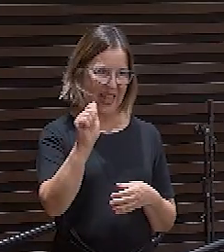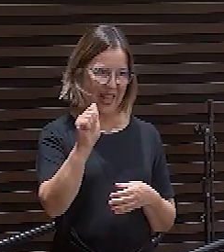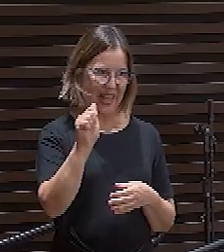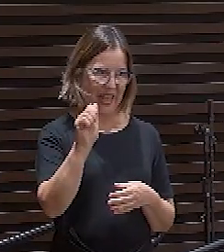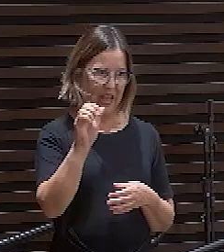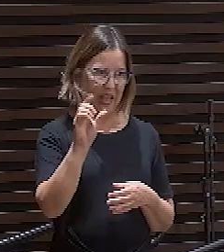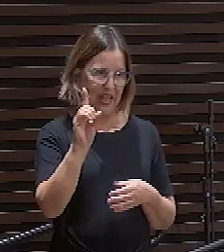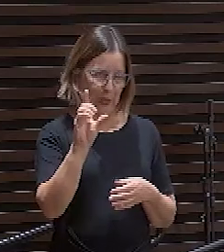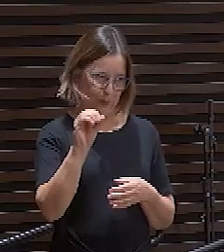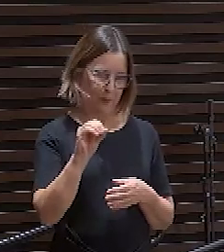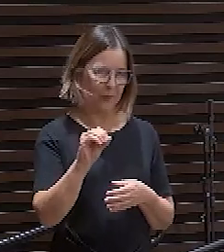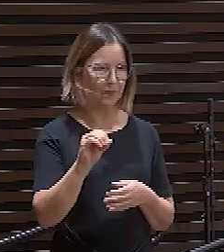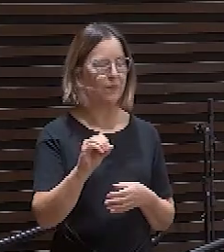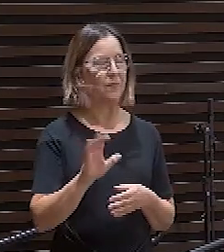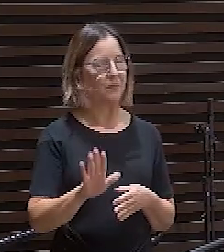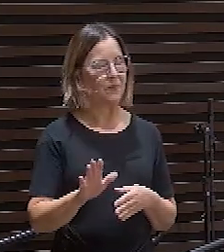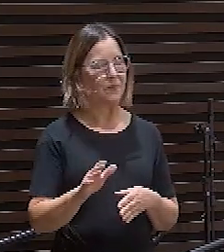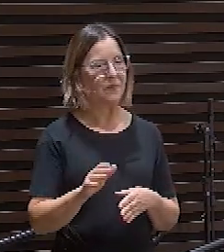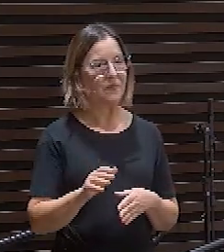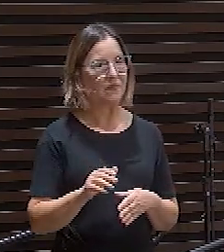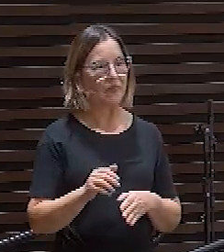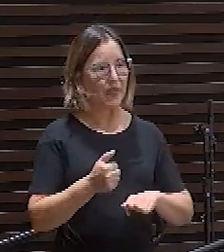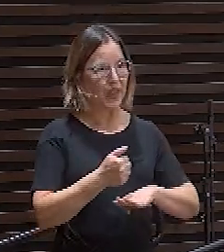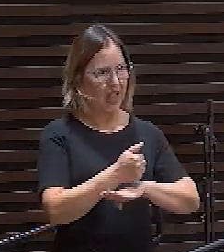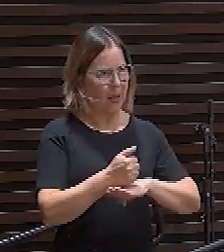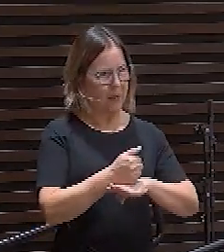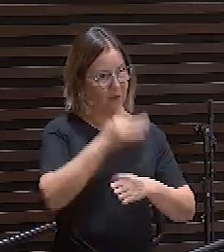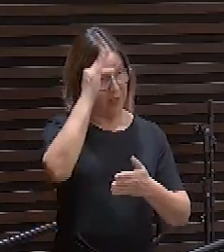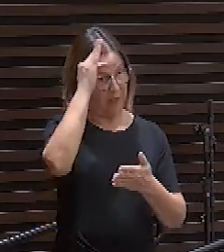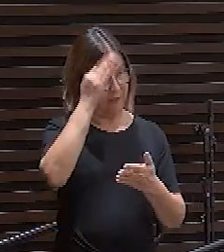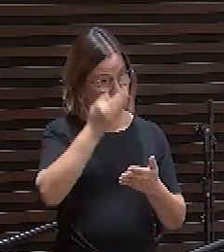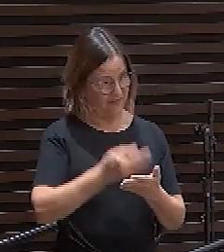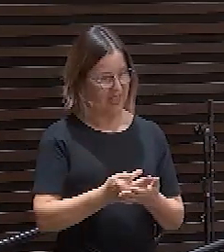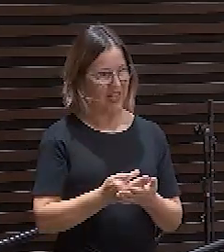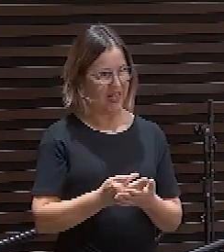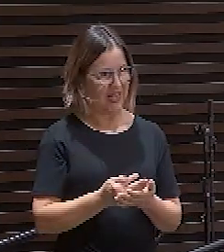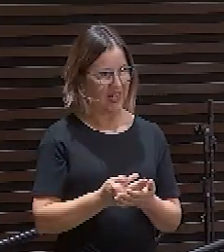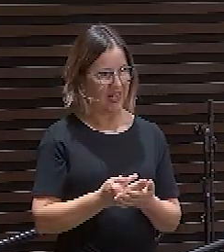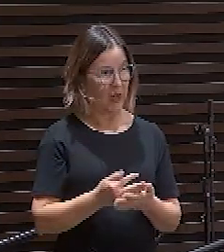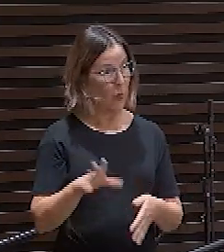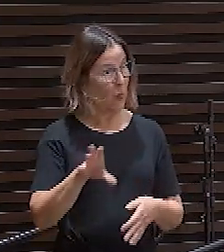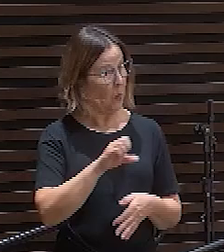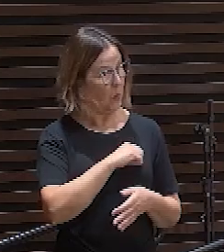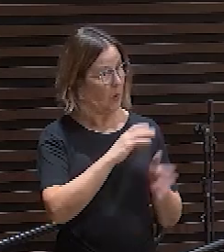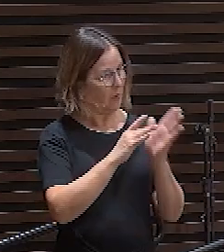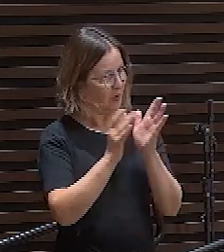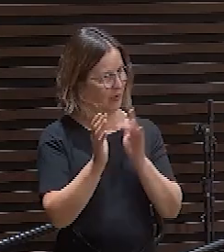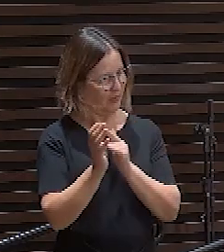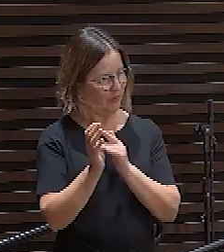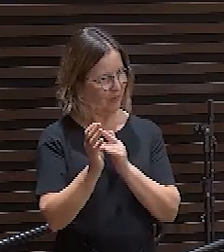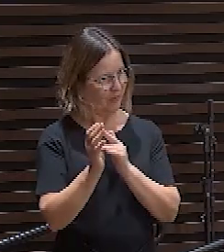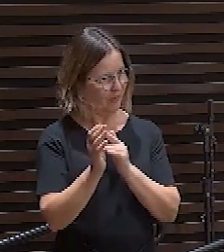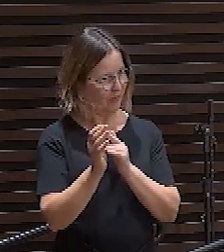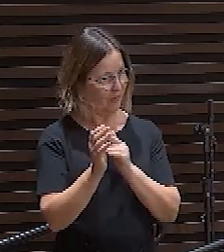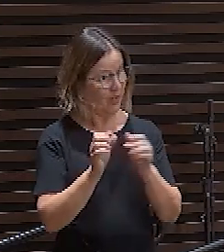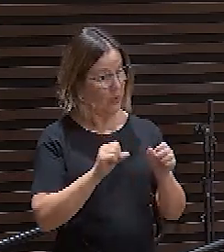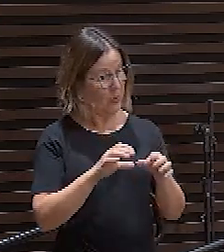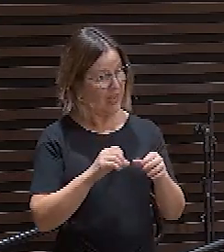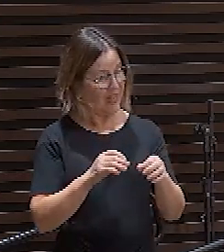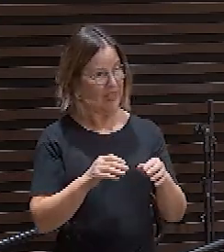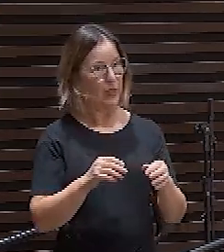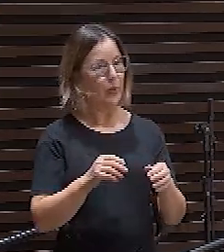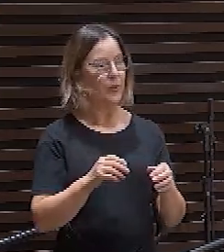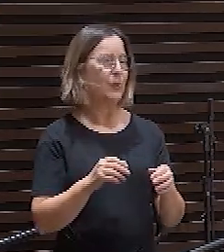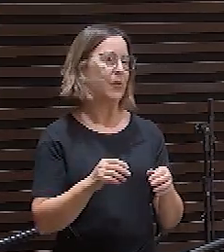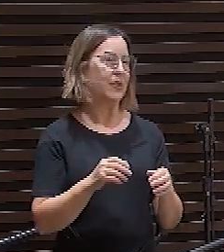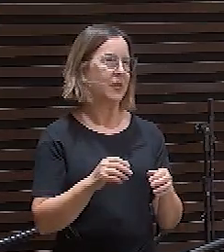de Jesus e os ensinamentos dos apóstolos, isso é um legado. A fé de Abraão passou a toda a